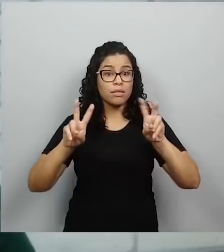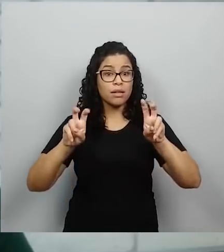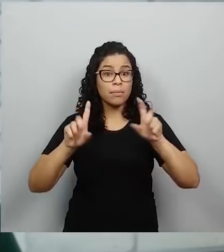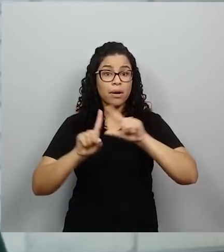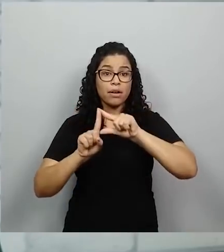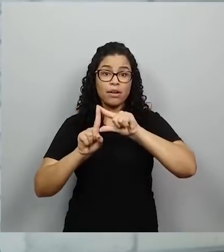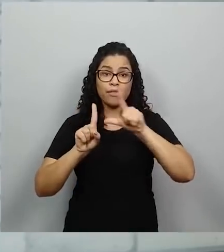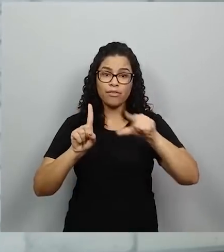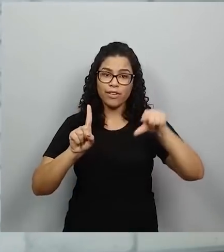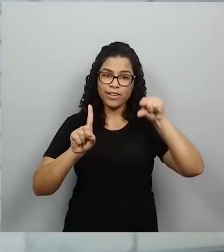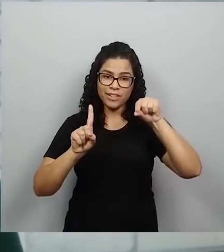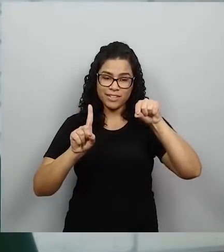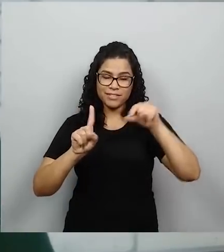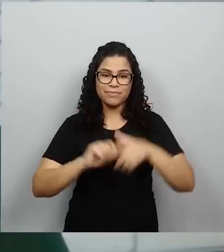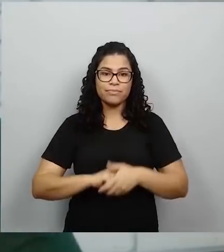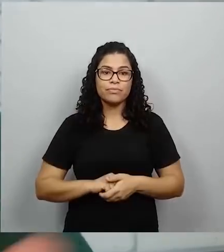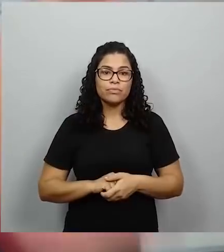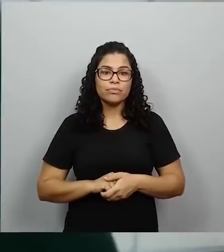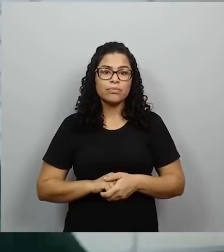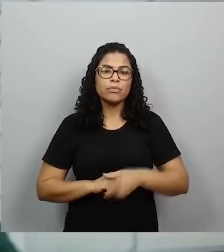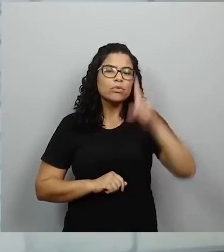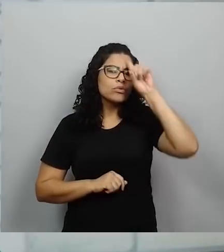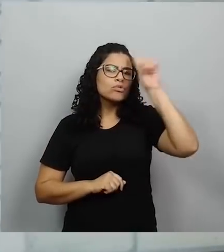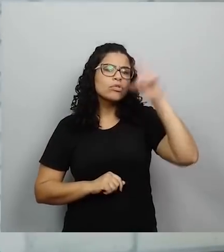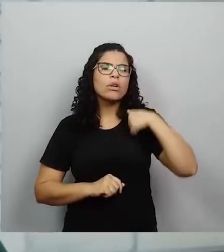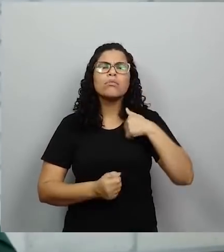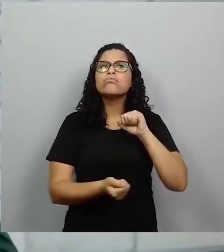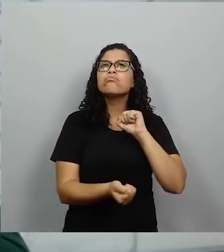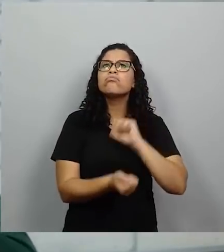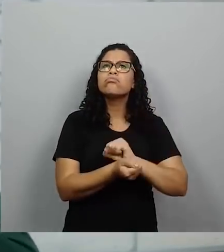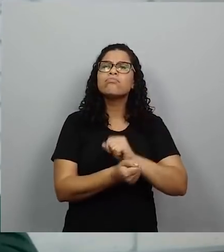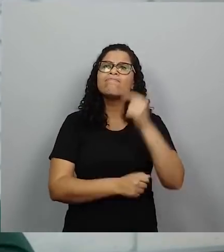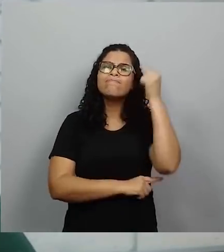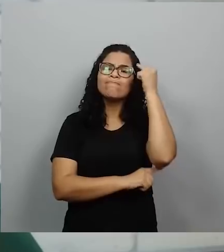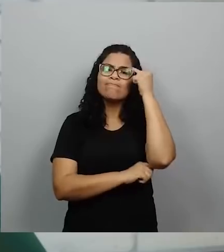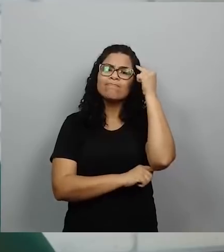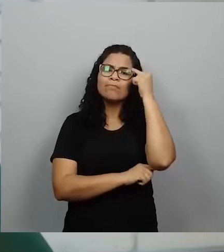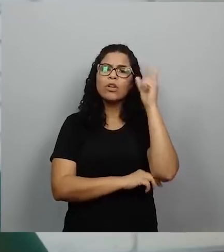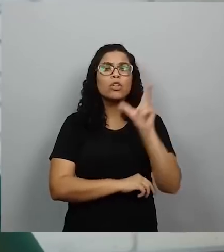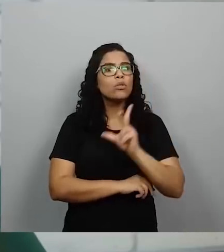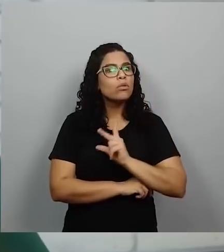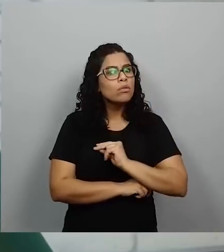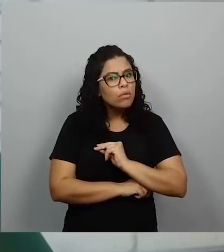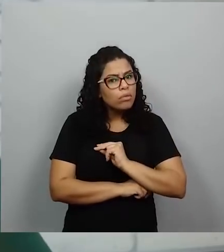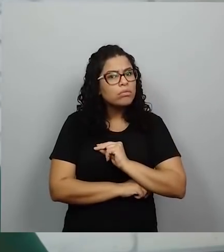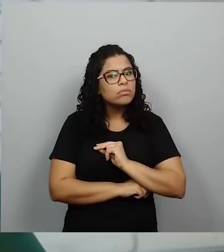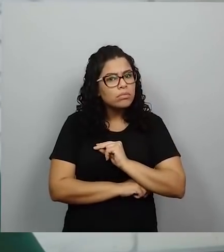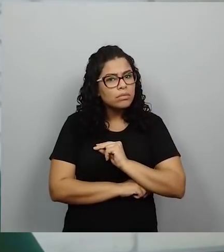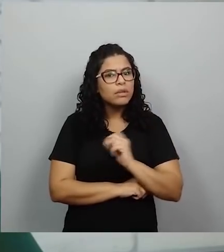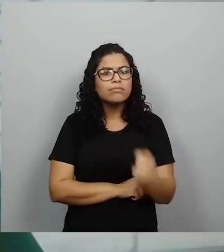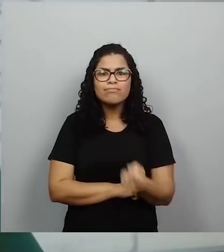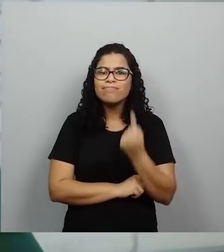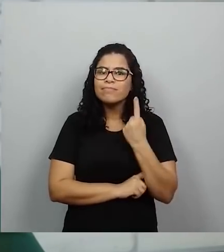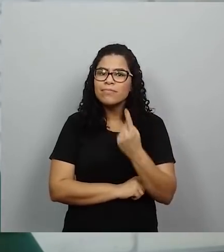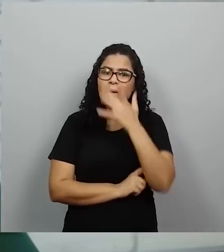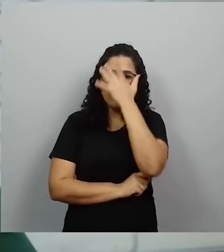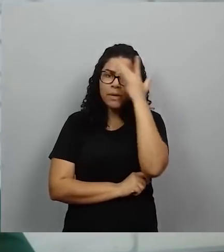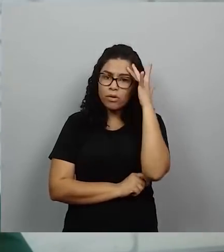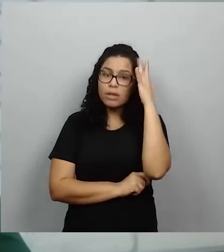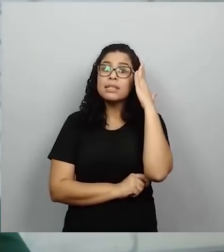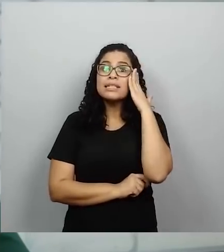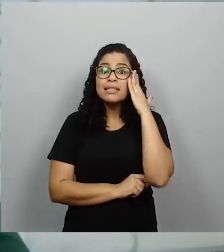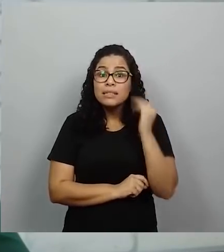folhas. Isso mesmo! Outro dia eu parei para pensar, nossa, mas que coisa esquisita!